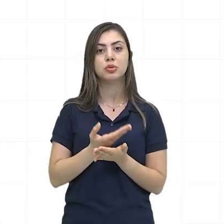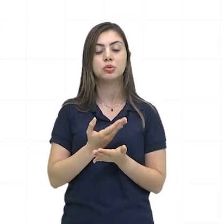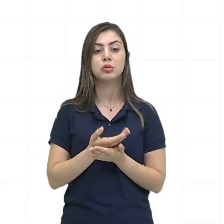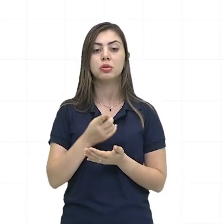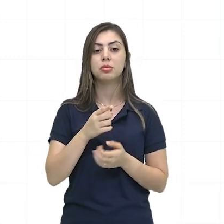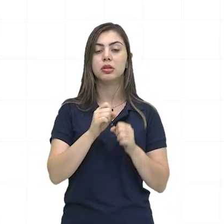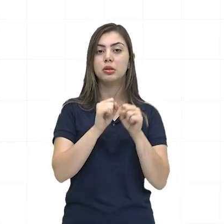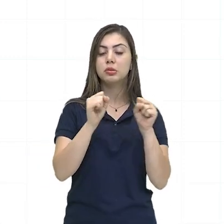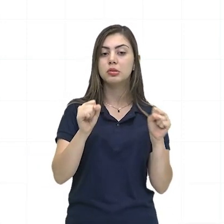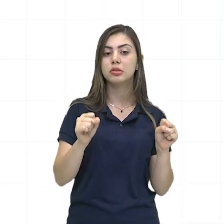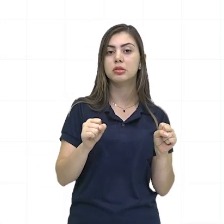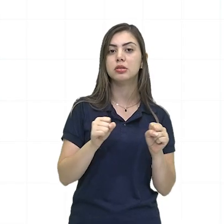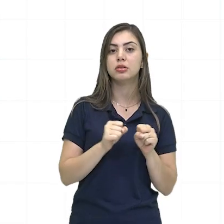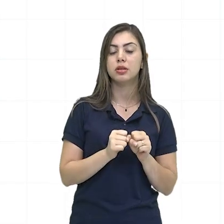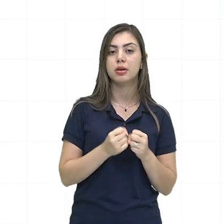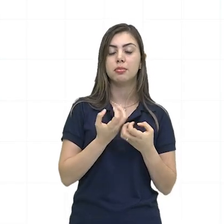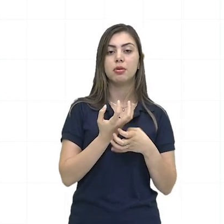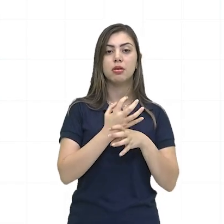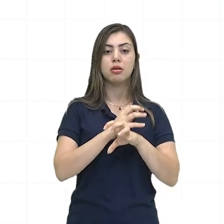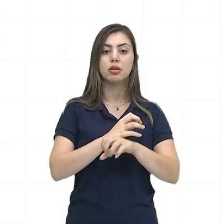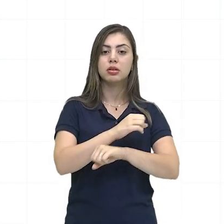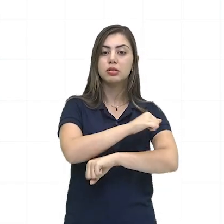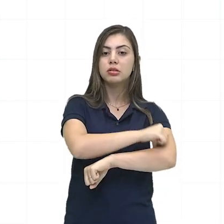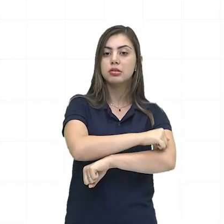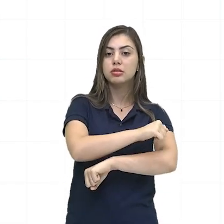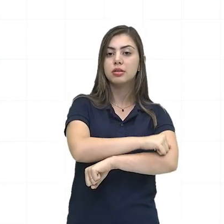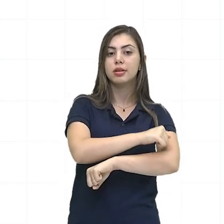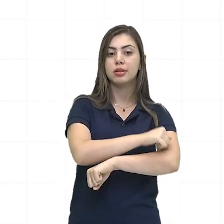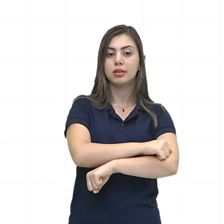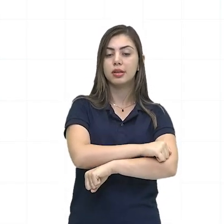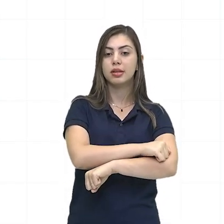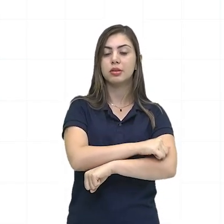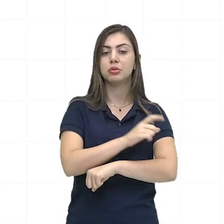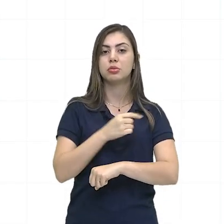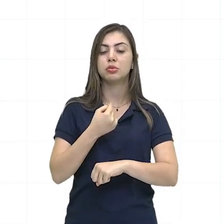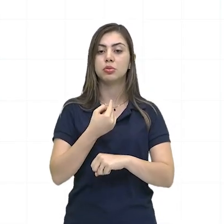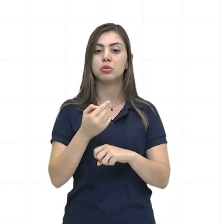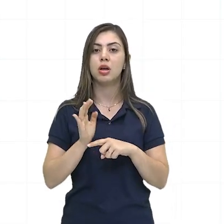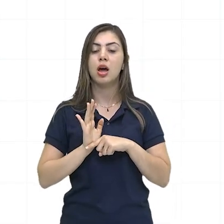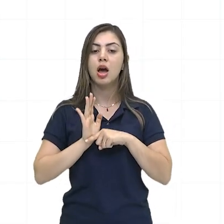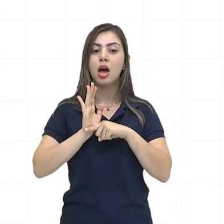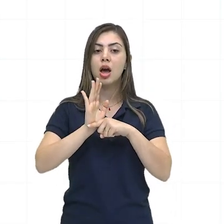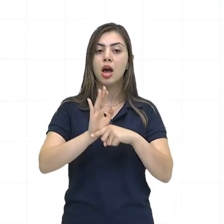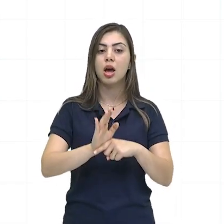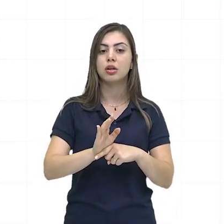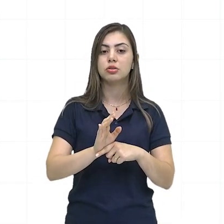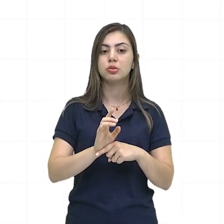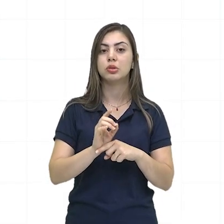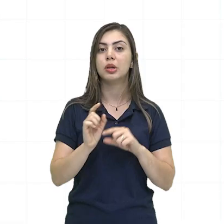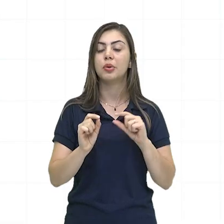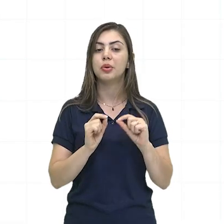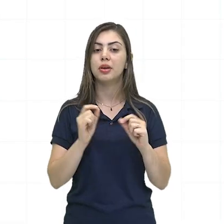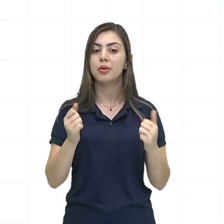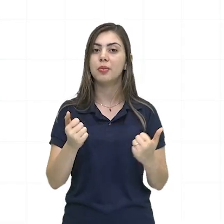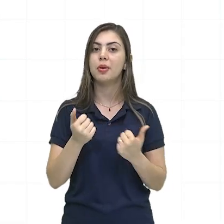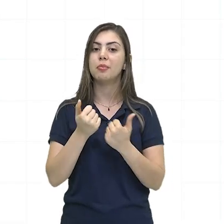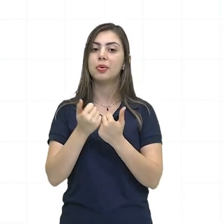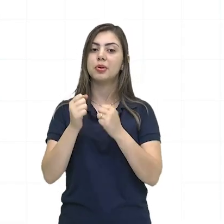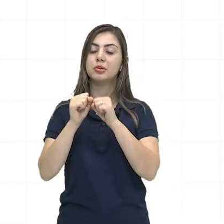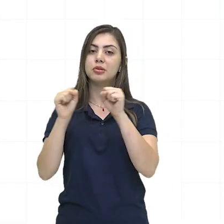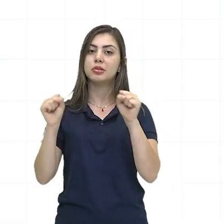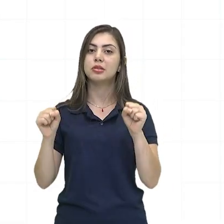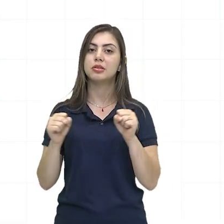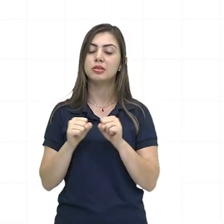esses sistemas, né, o nosso sistema esquelético, fornece a estrutura e o suporte para o nosso